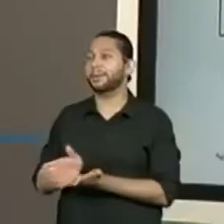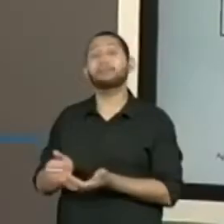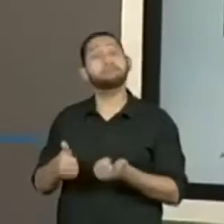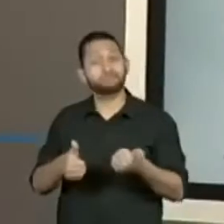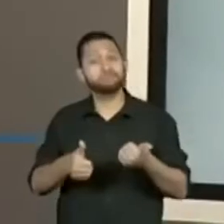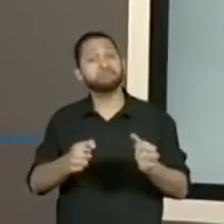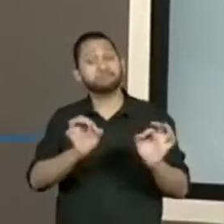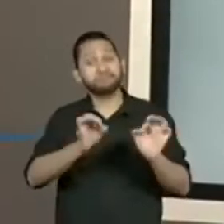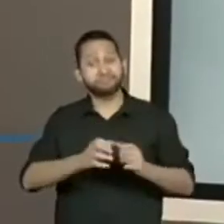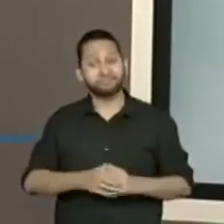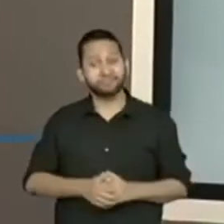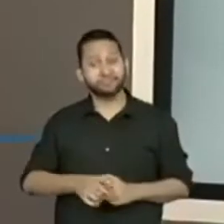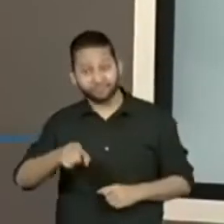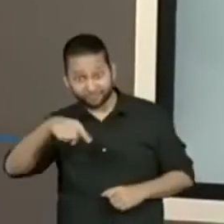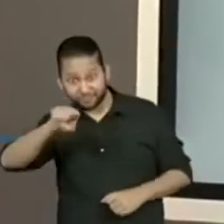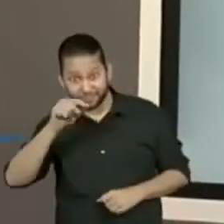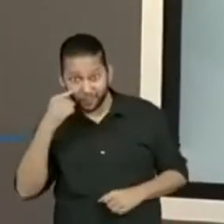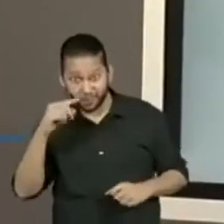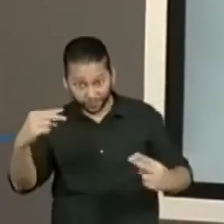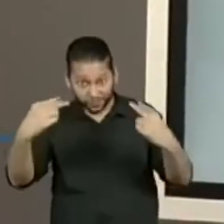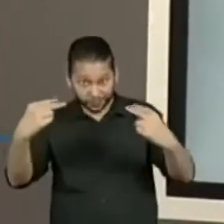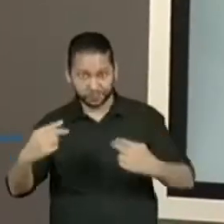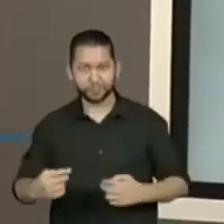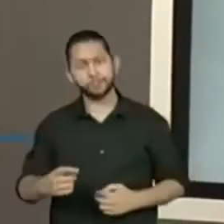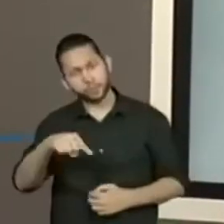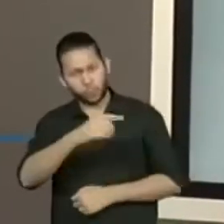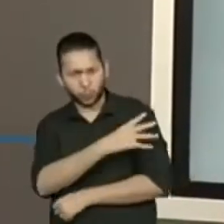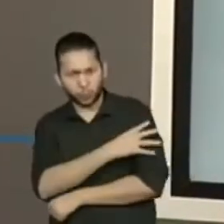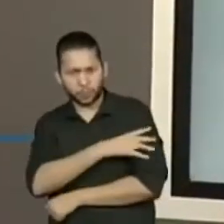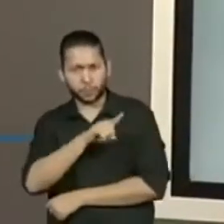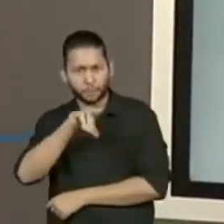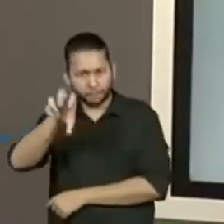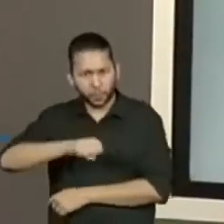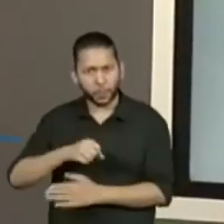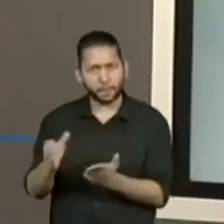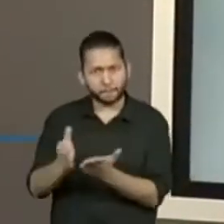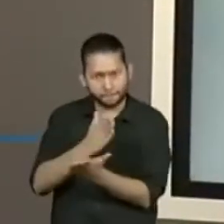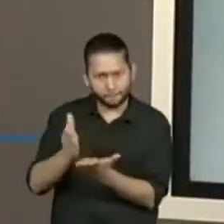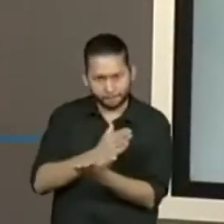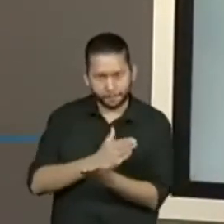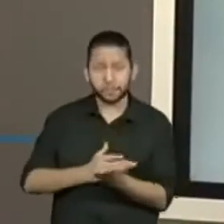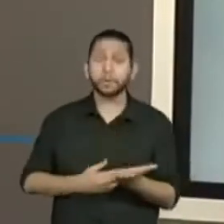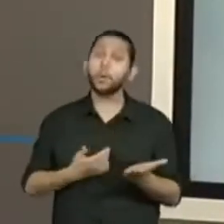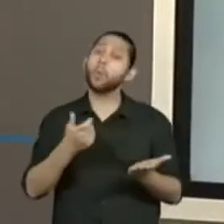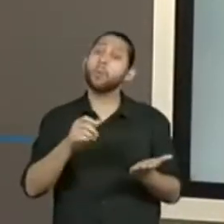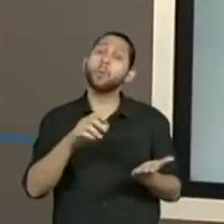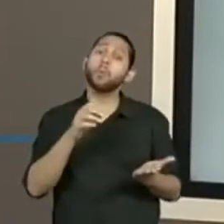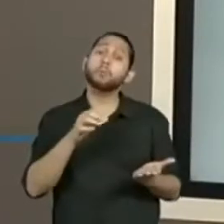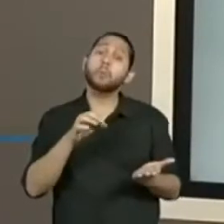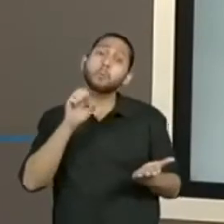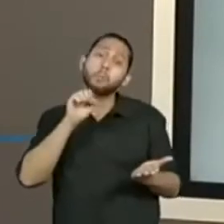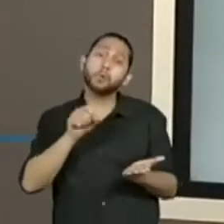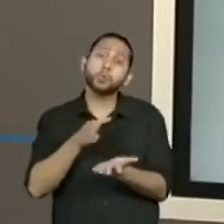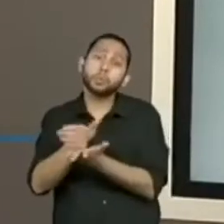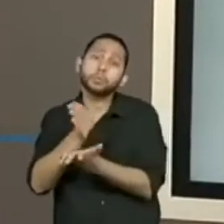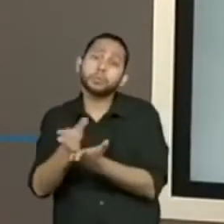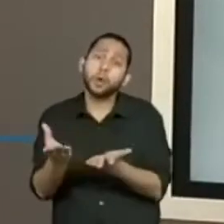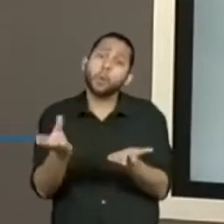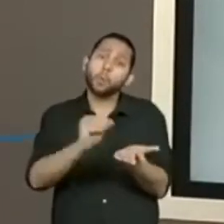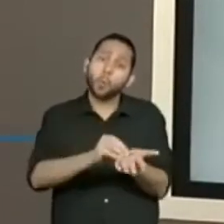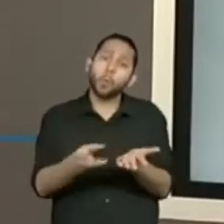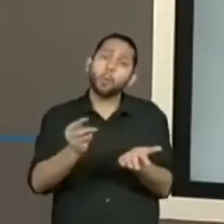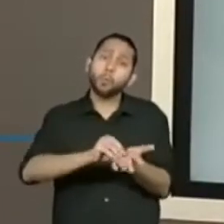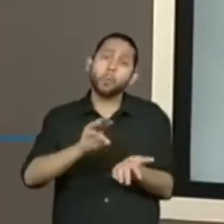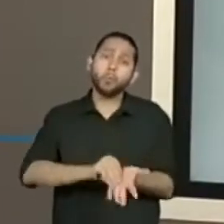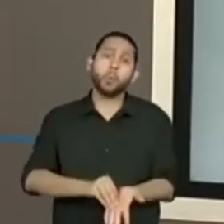você, aluno aí do quarto ano, que está com o material, coloca aí umas 2 ou 3 opções e quem não tem o material pode ir lá no caderno e coloca